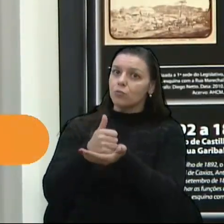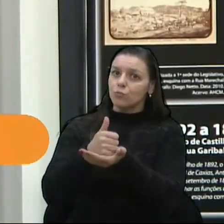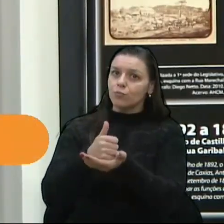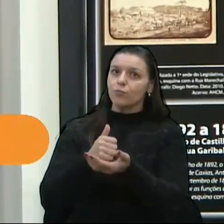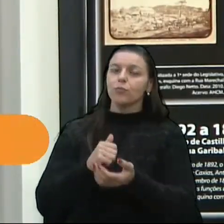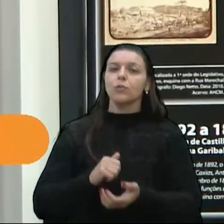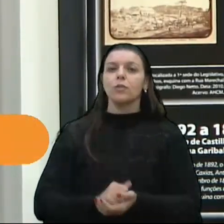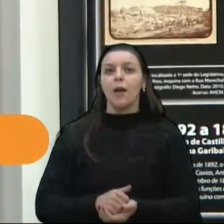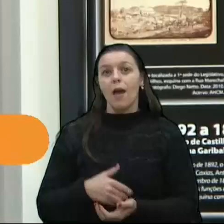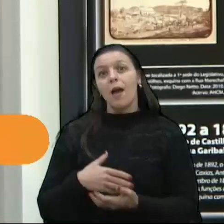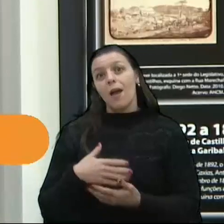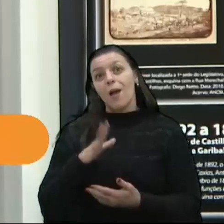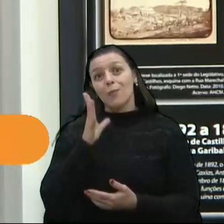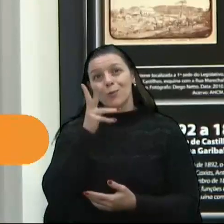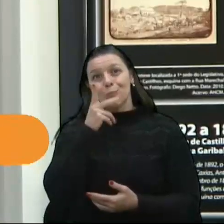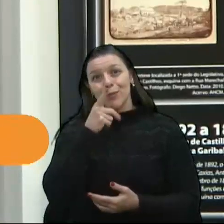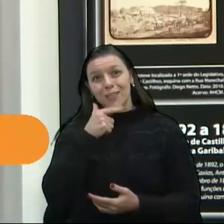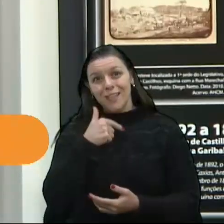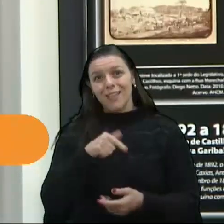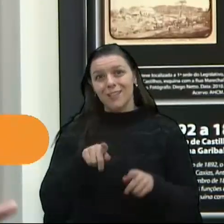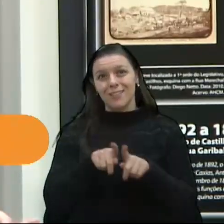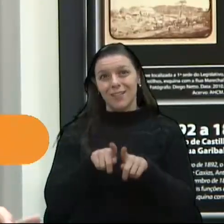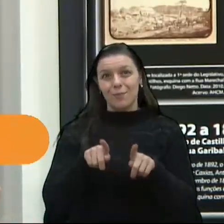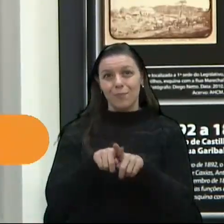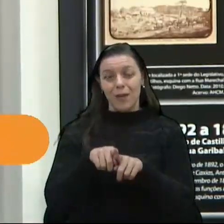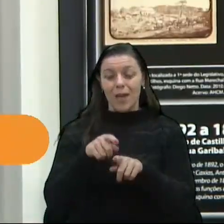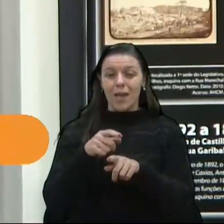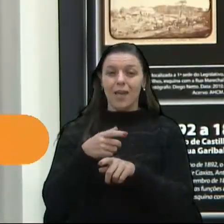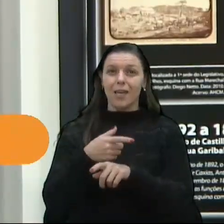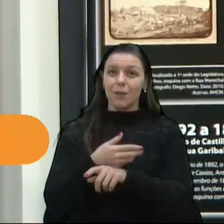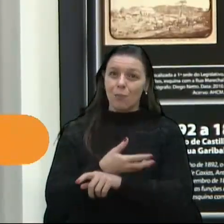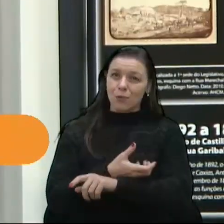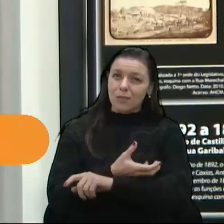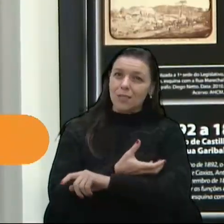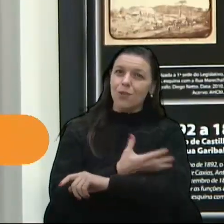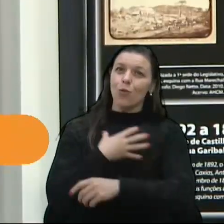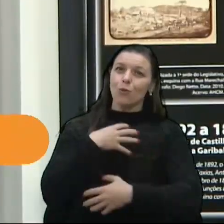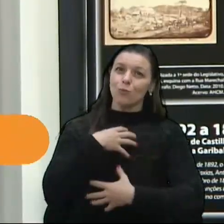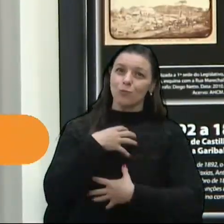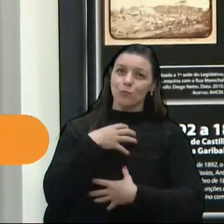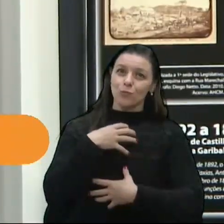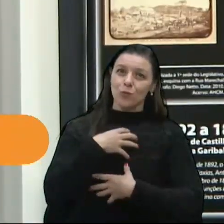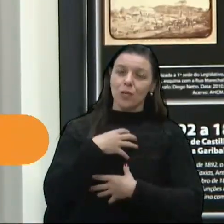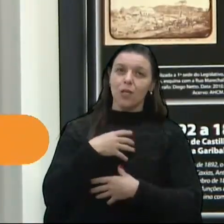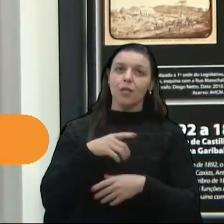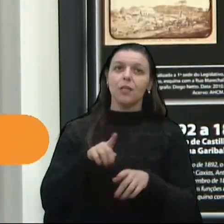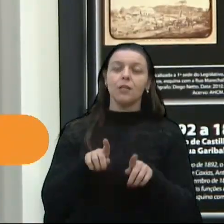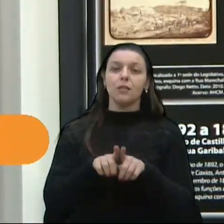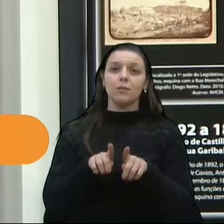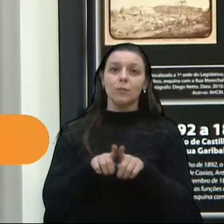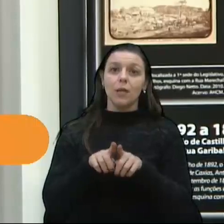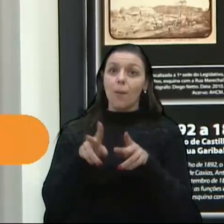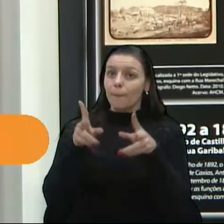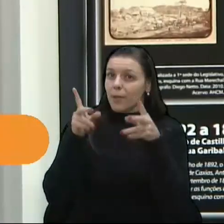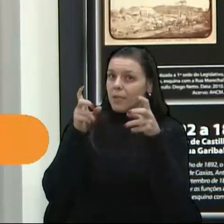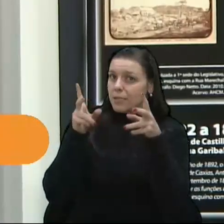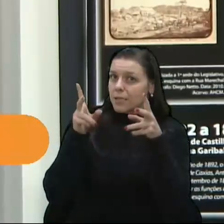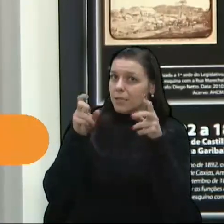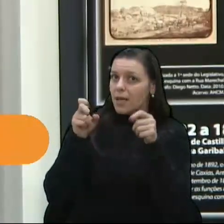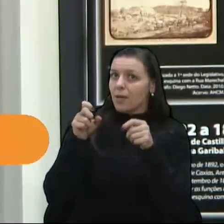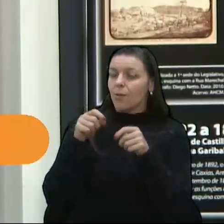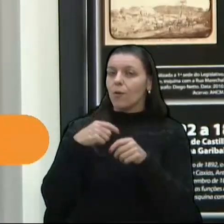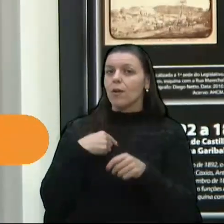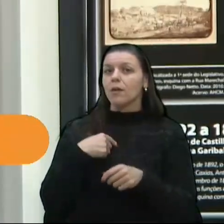Isso é muito lindo. E além de lindo, assim, eu acho que é emocionante, é tocante e percebo que é